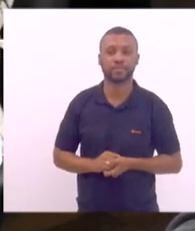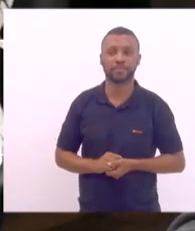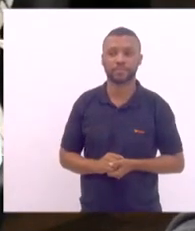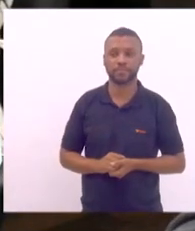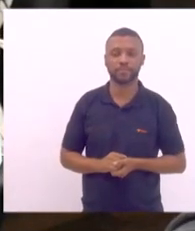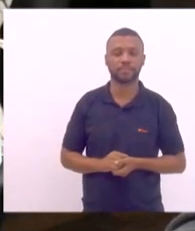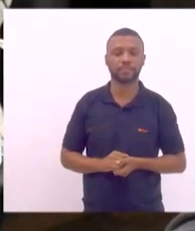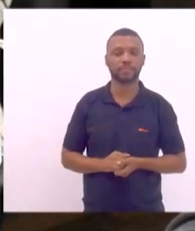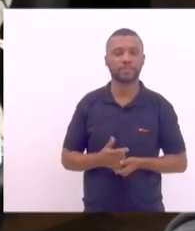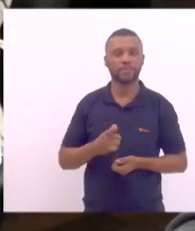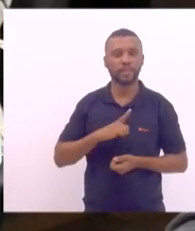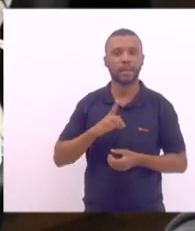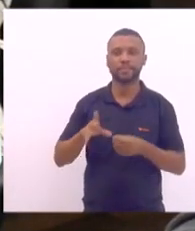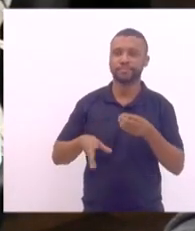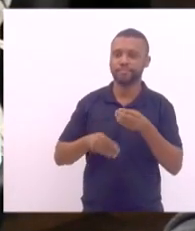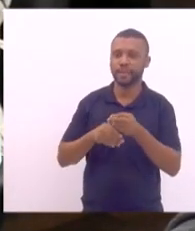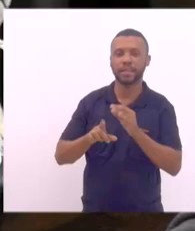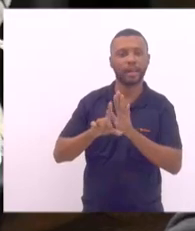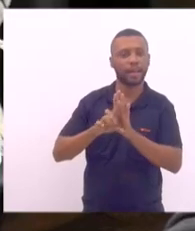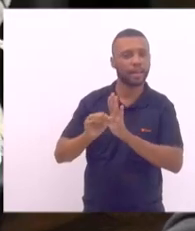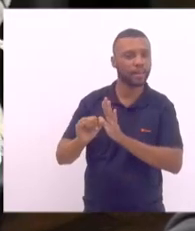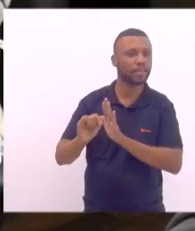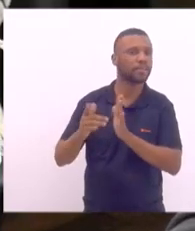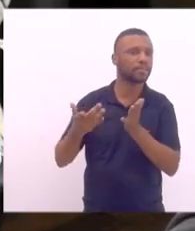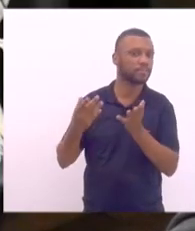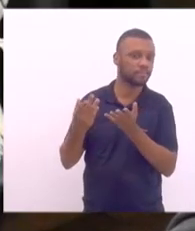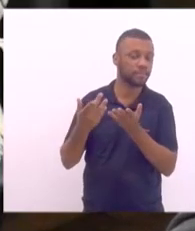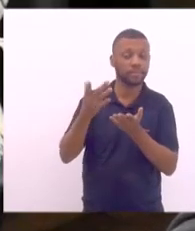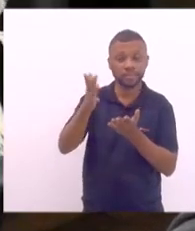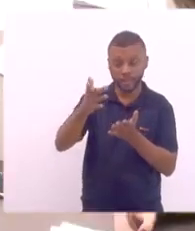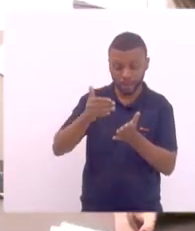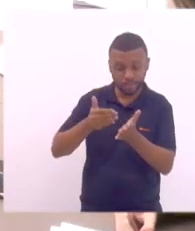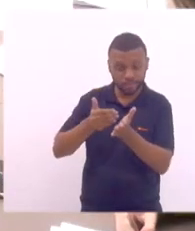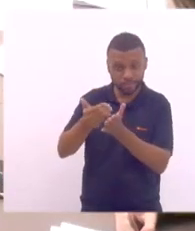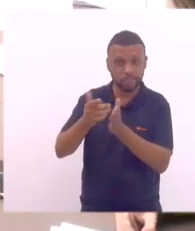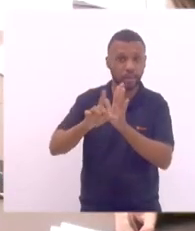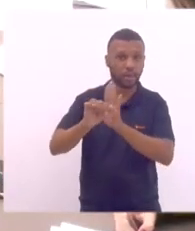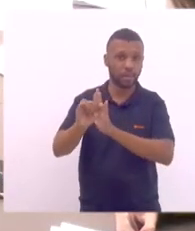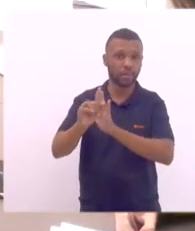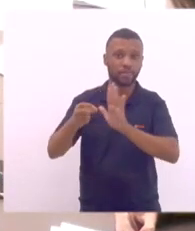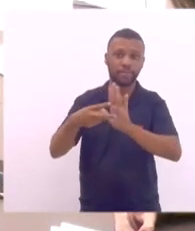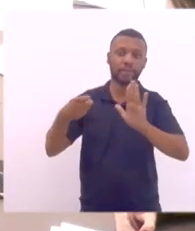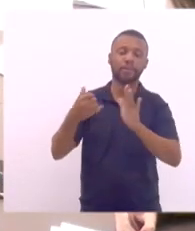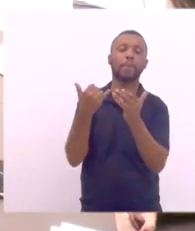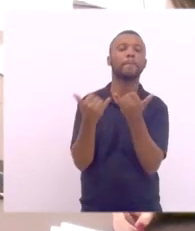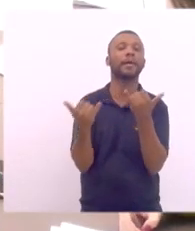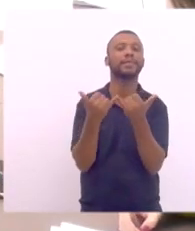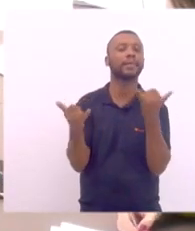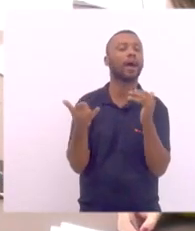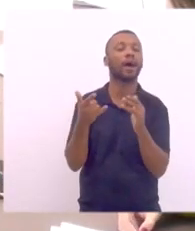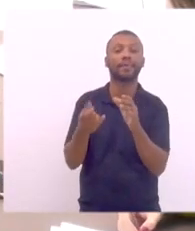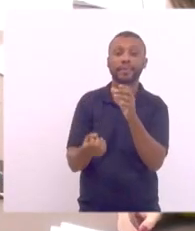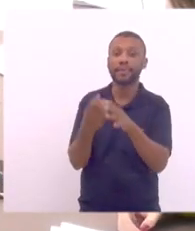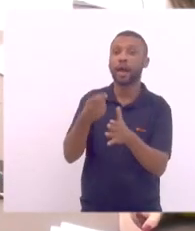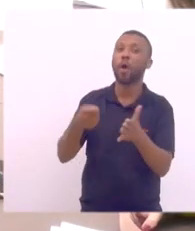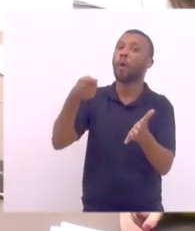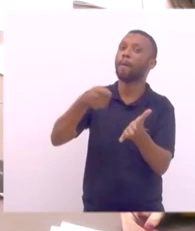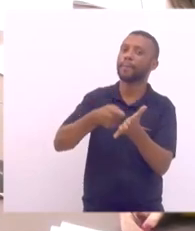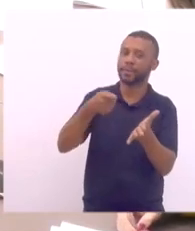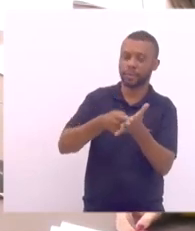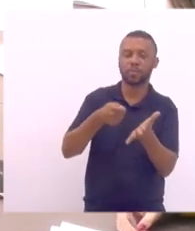a emenda à lei. Ela já virou lei com veto parcial. Aí a emenda cria obrigatoriedade